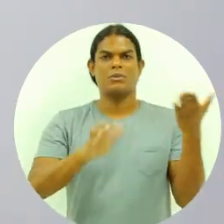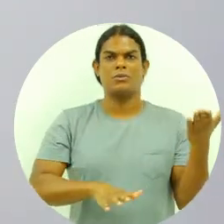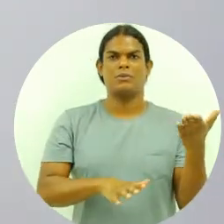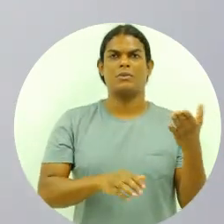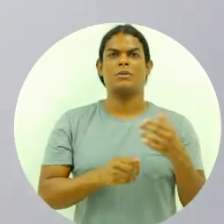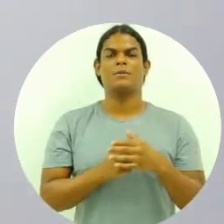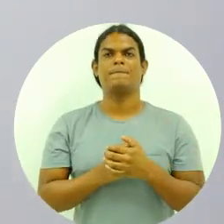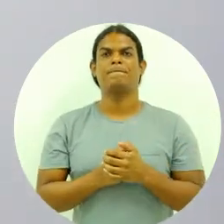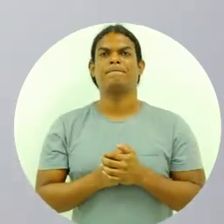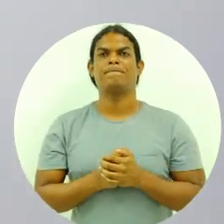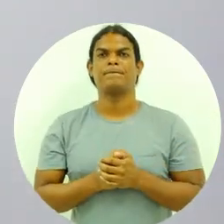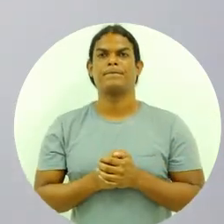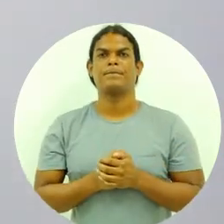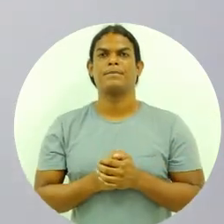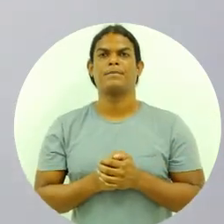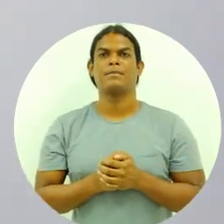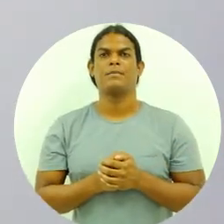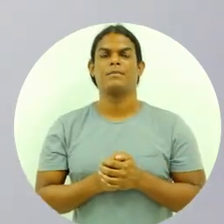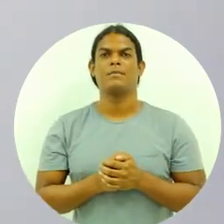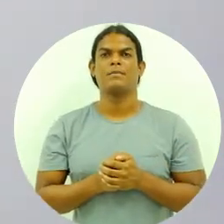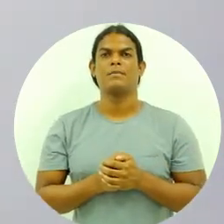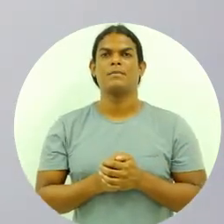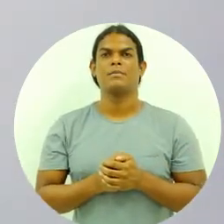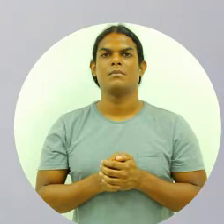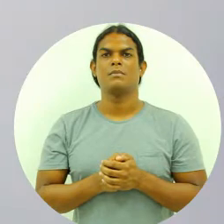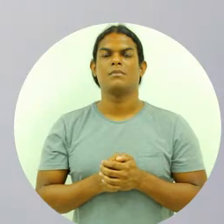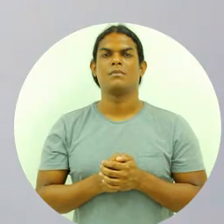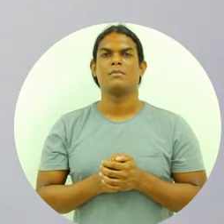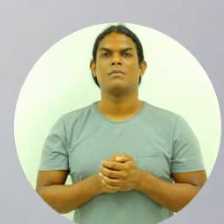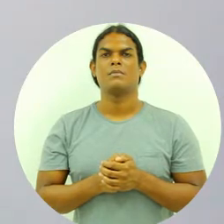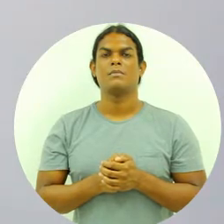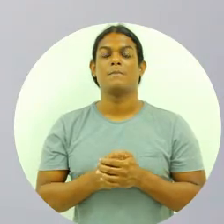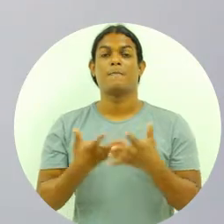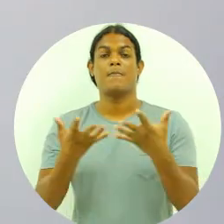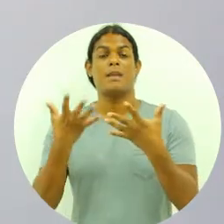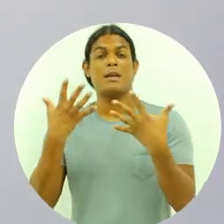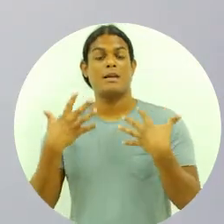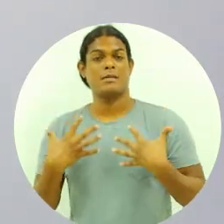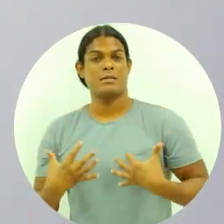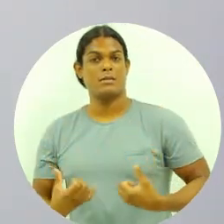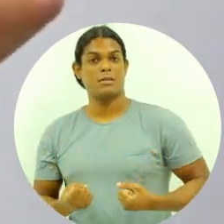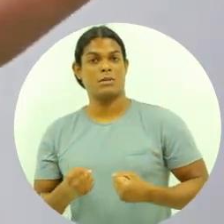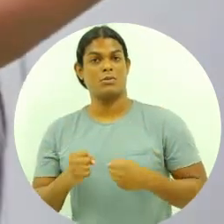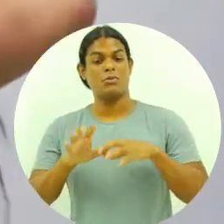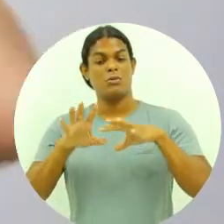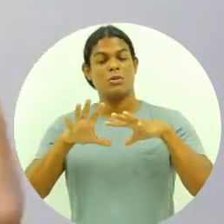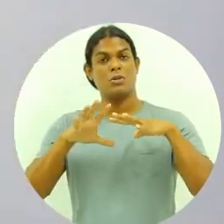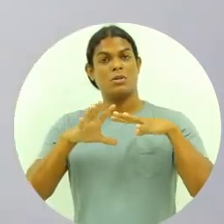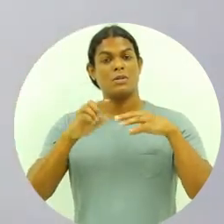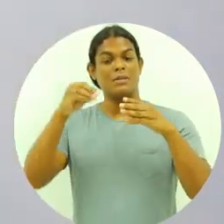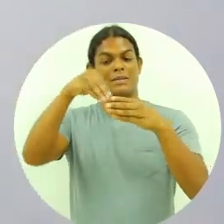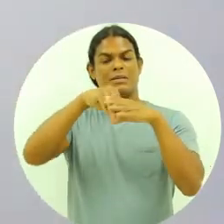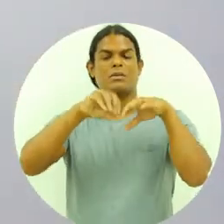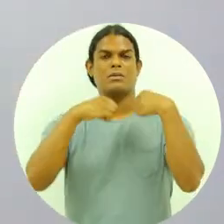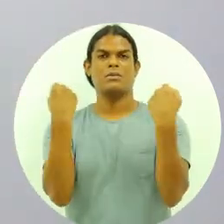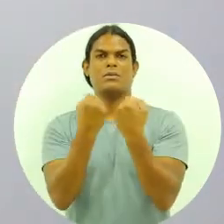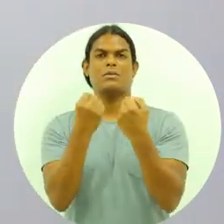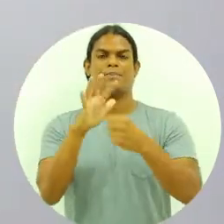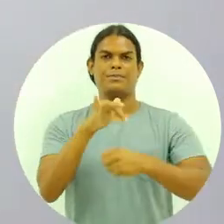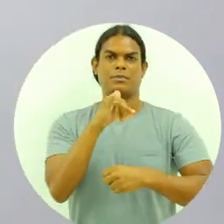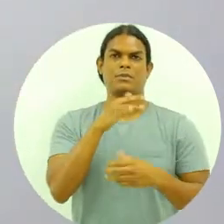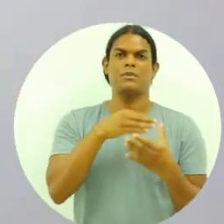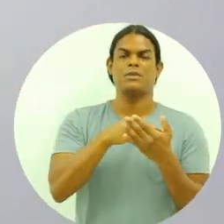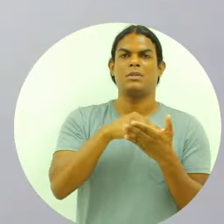e proporcional vai ser o que é moralmente aceito pela sociedade. Então, se a Secretaria da Educação ela tem